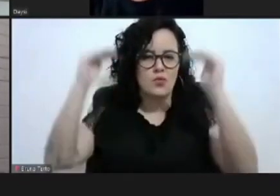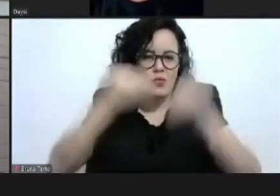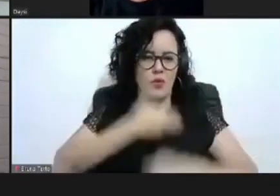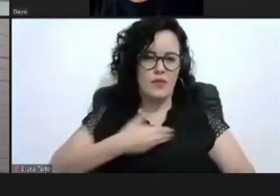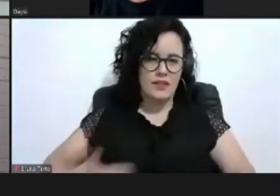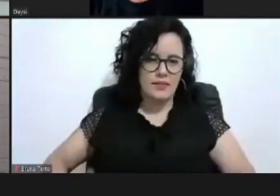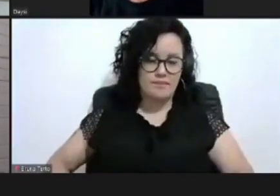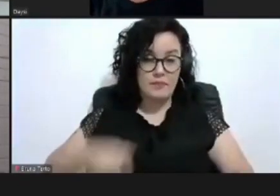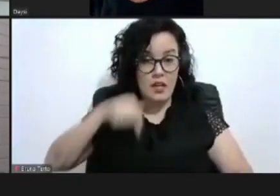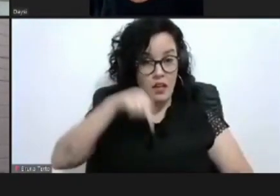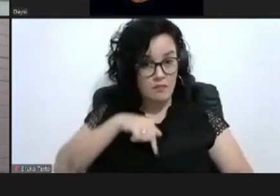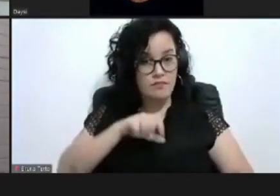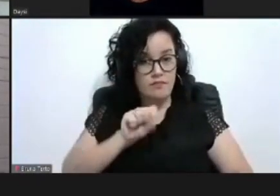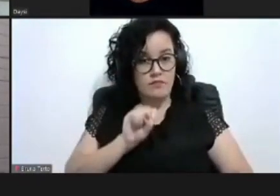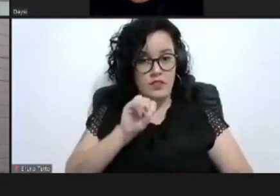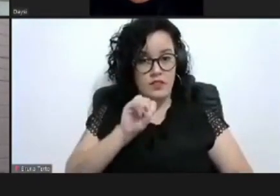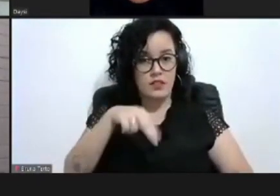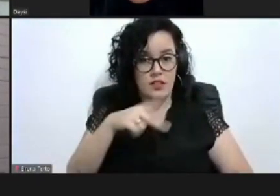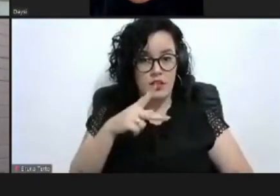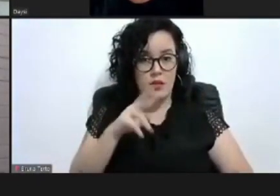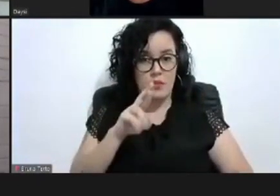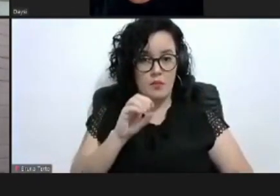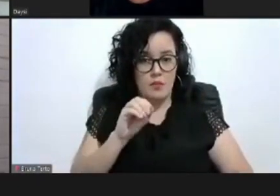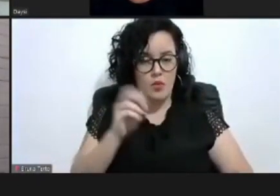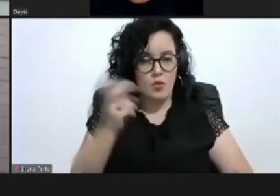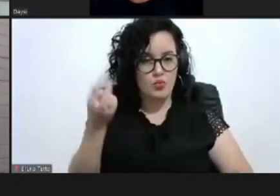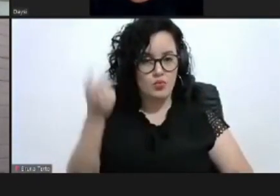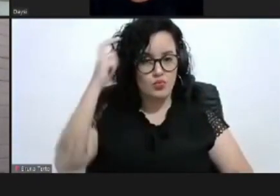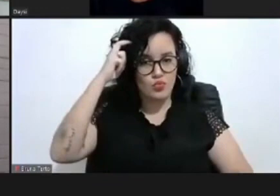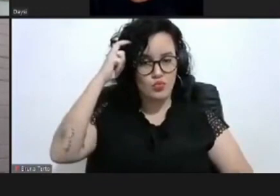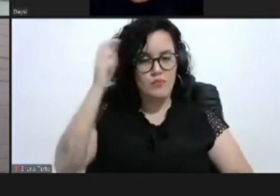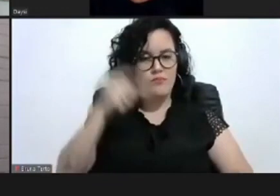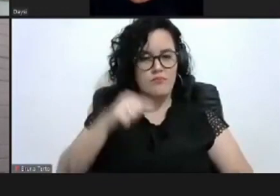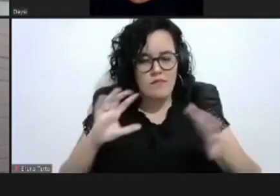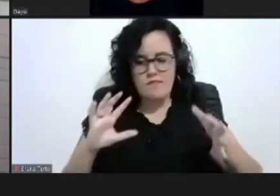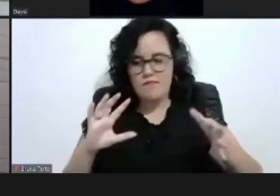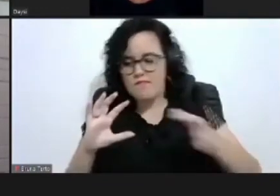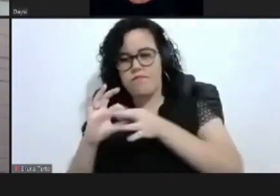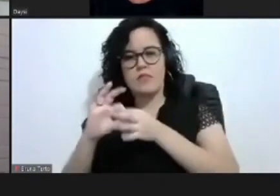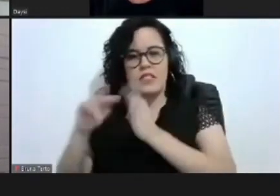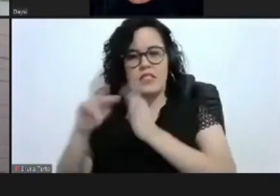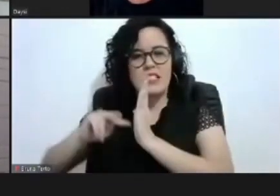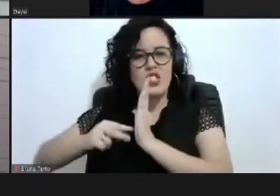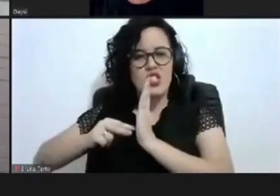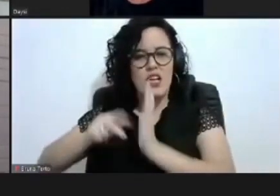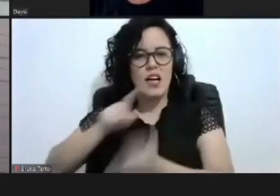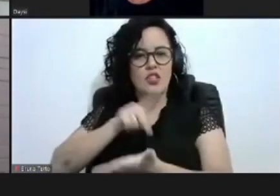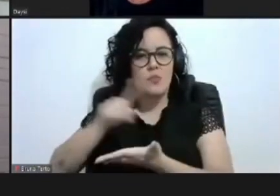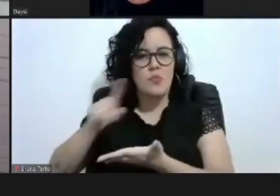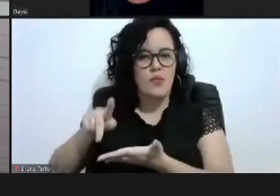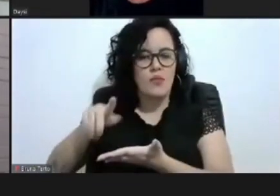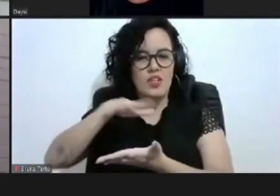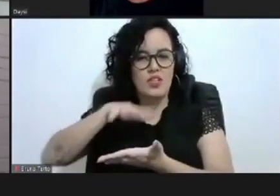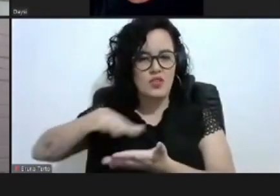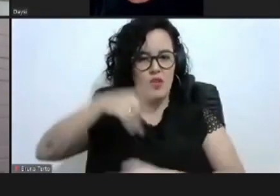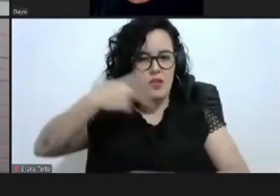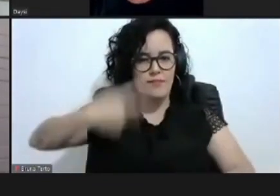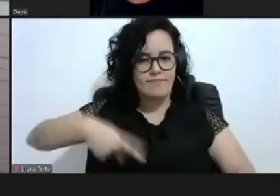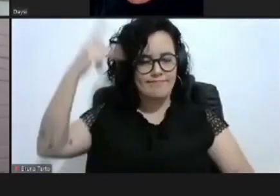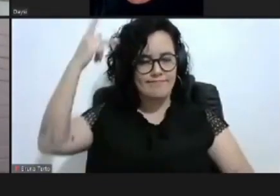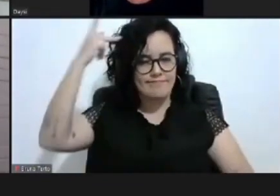Cultura. O Simpro Cultura é um braço ligado ao Sindicato das Professoras e dos Professores da cidade de São